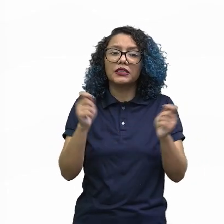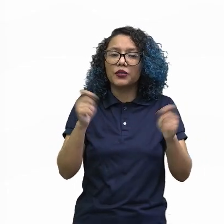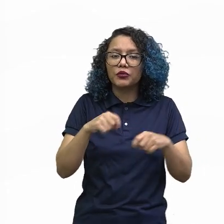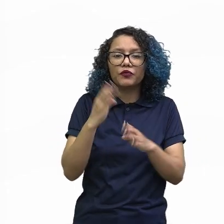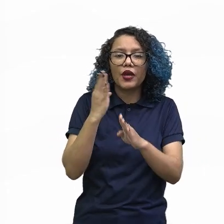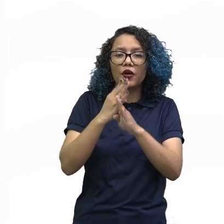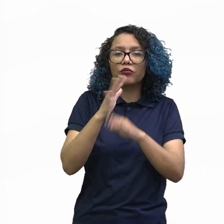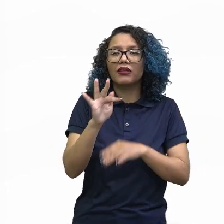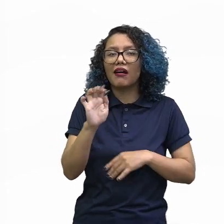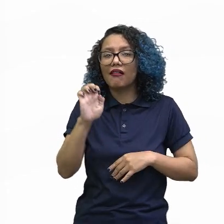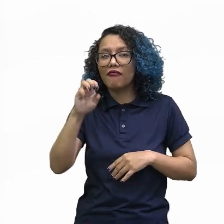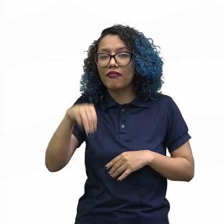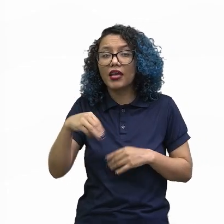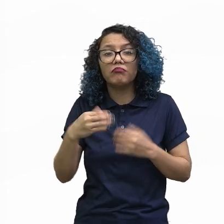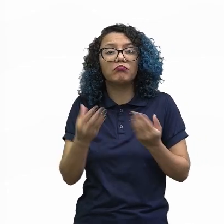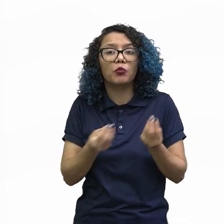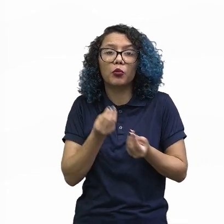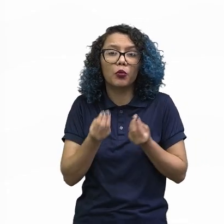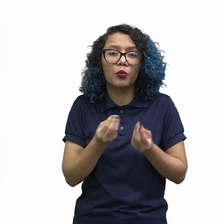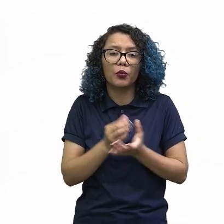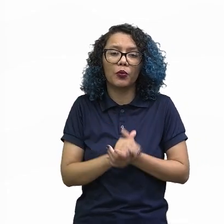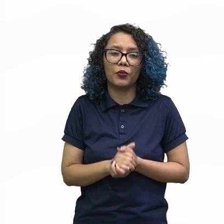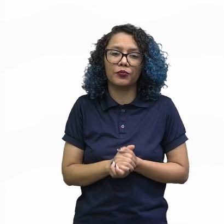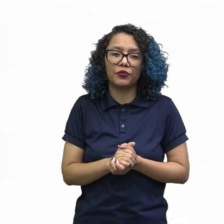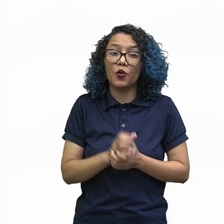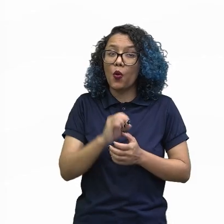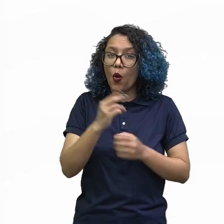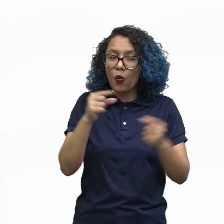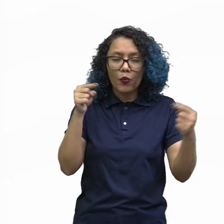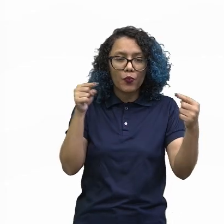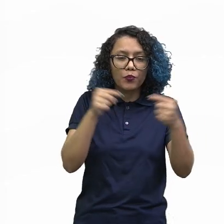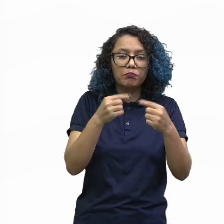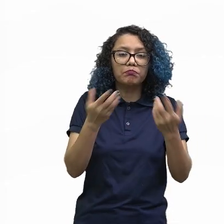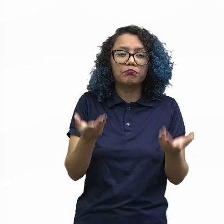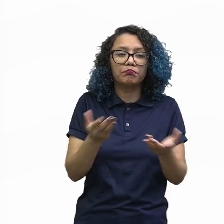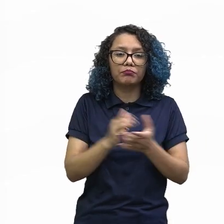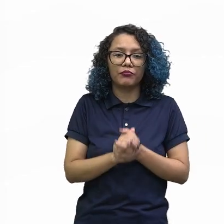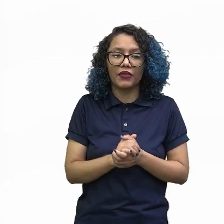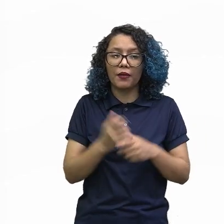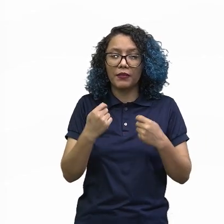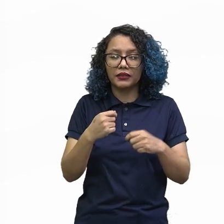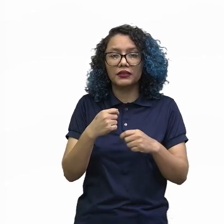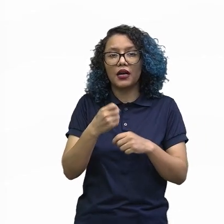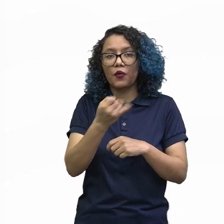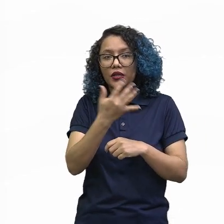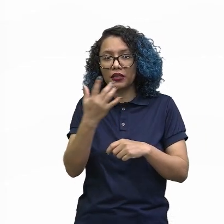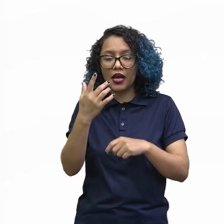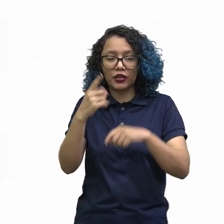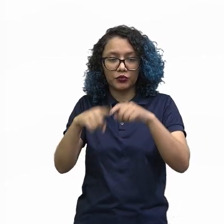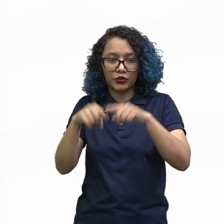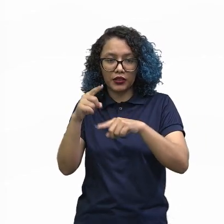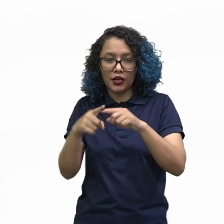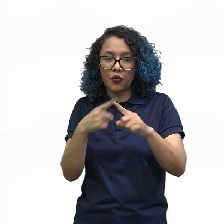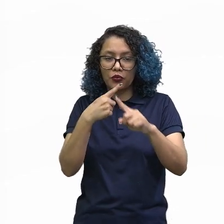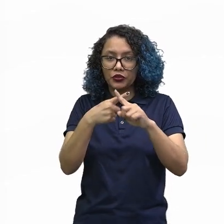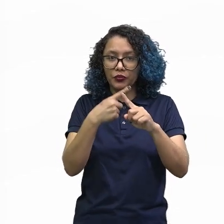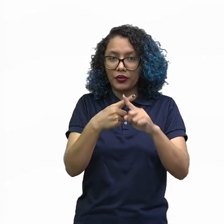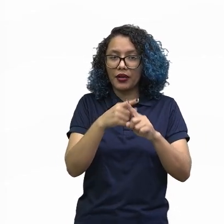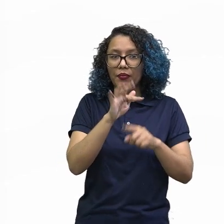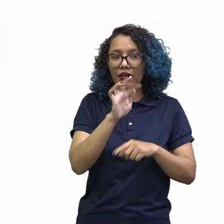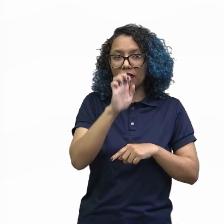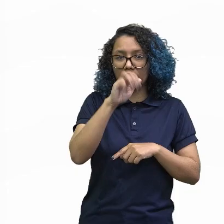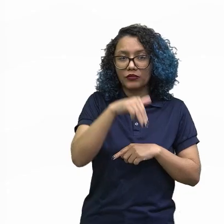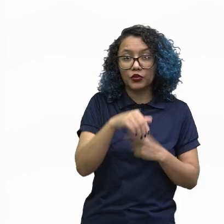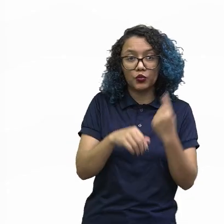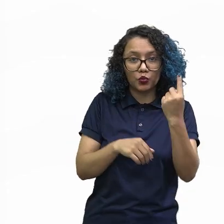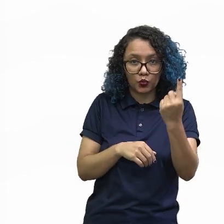força eletromotriz resultante, ou equivalente, é só eu multiplicar o número de geradores N pela força eletromotriz de um